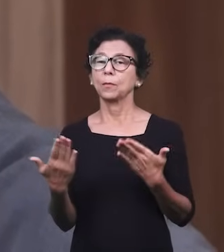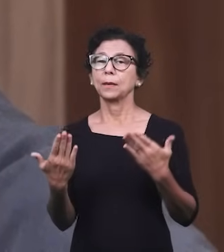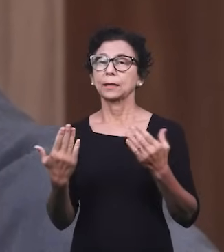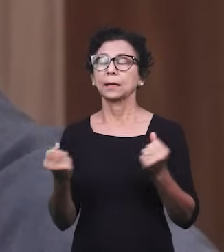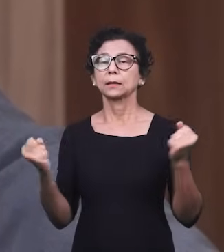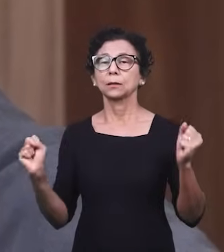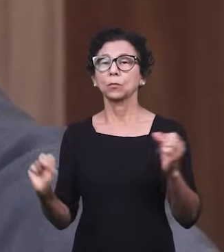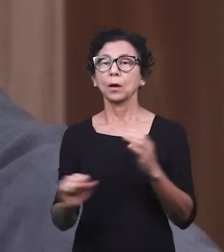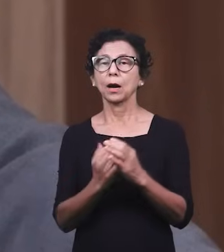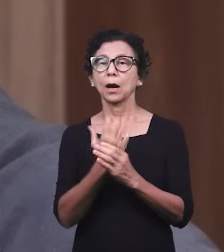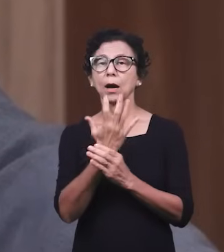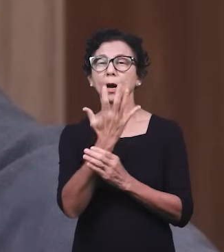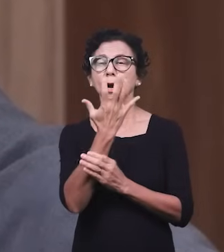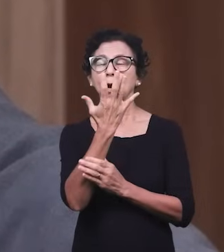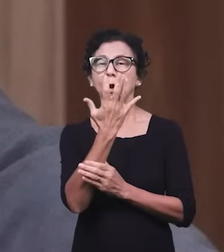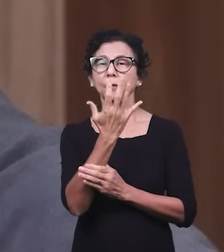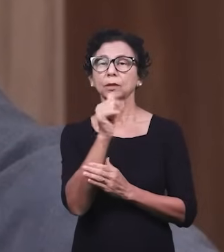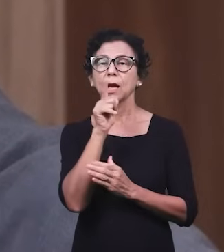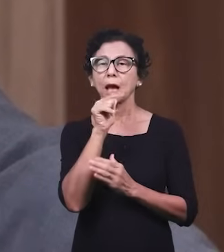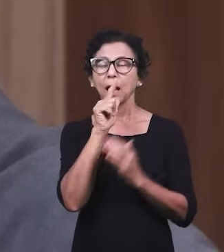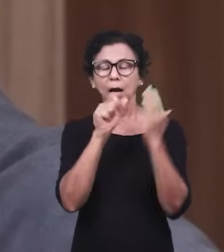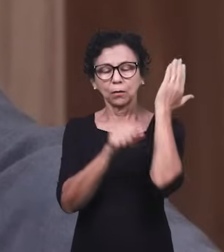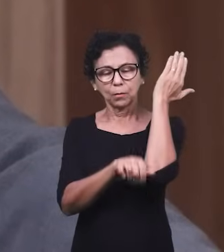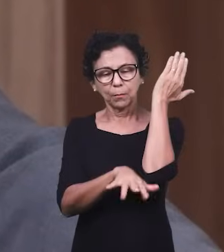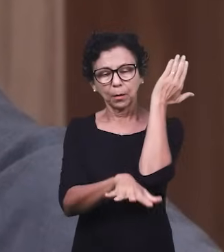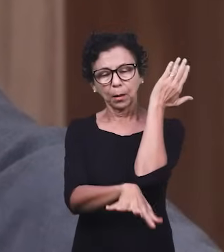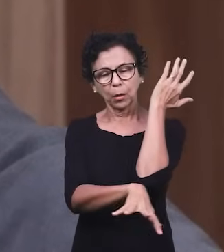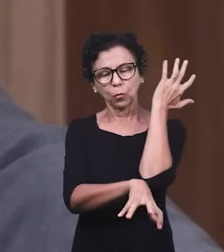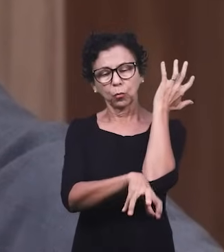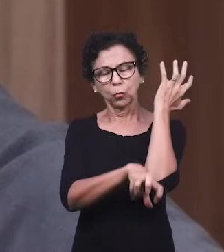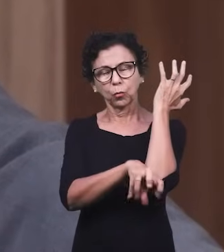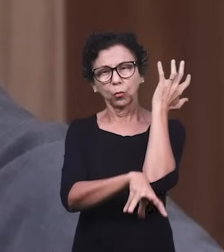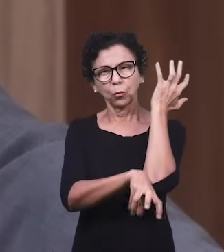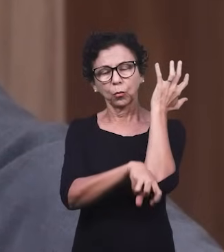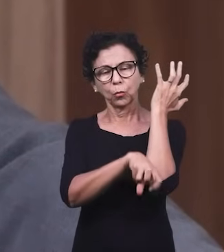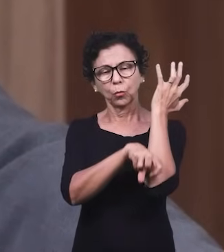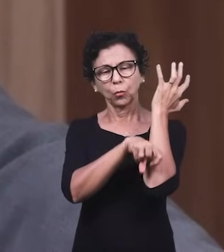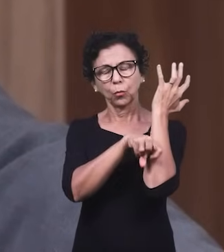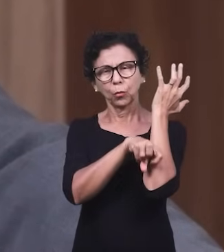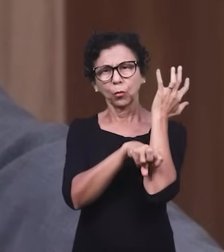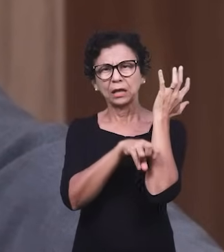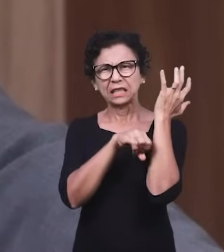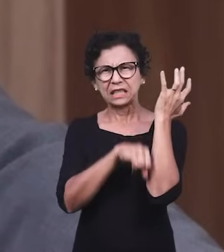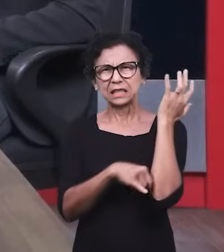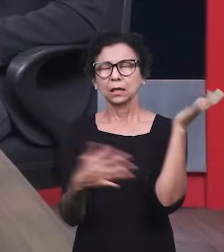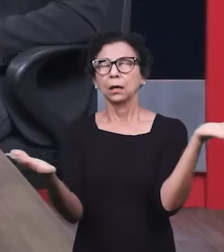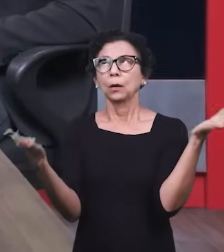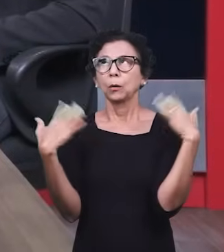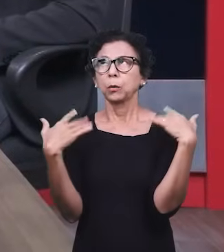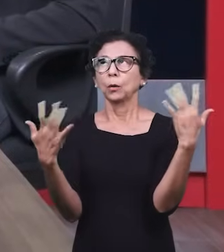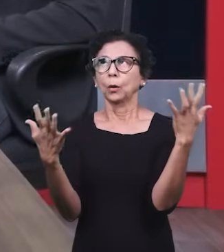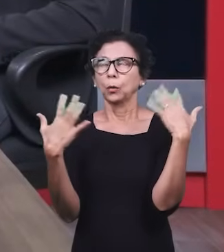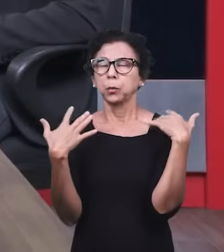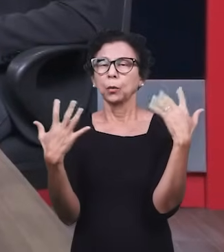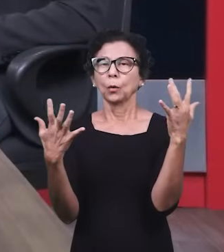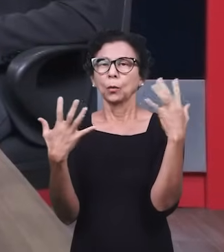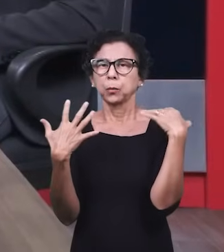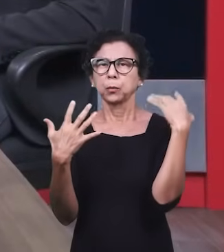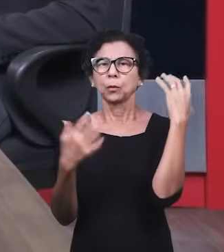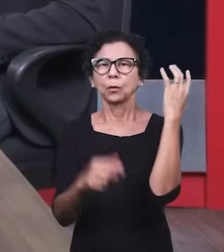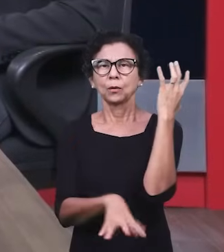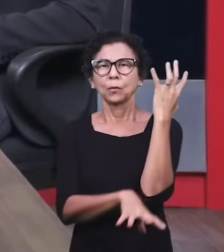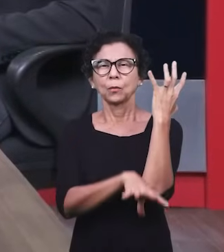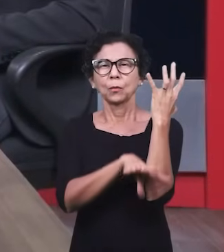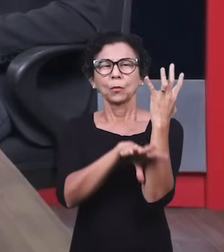junto às águas que estende as suas raízes para o Ribeiro não se receia quando vem o calor mas a sua folha